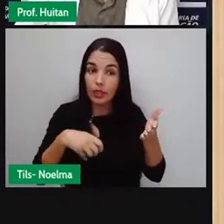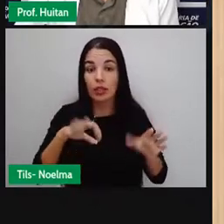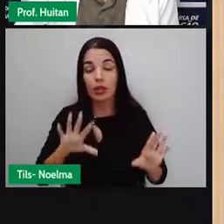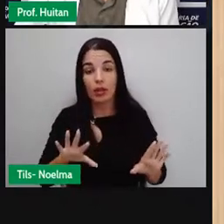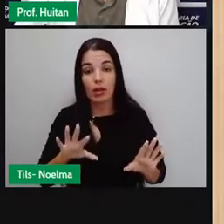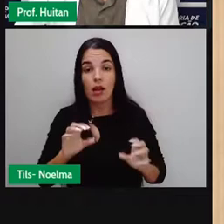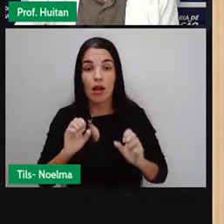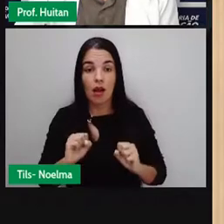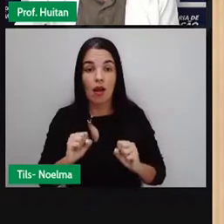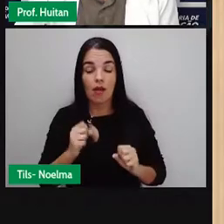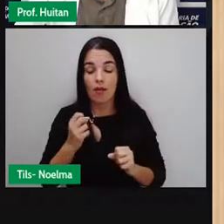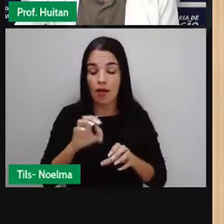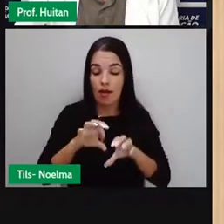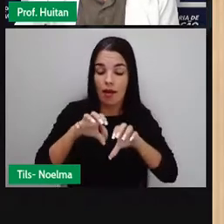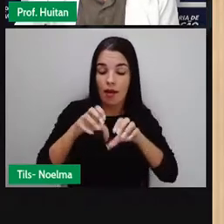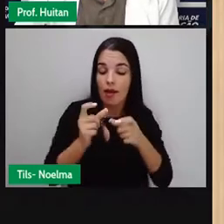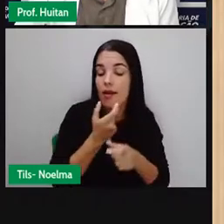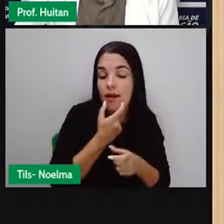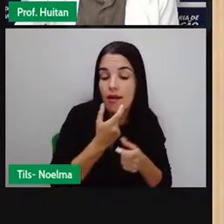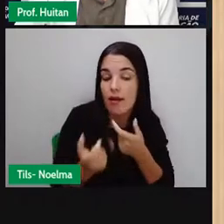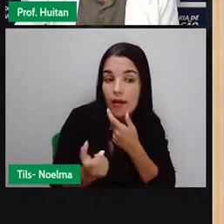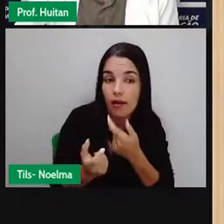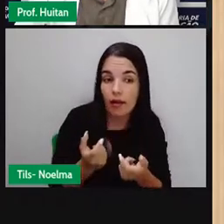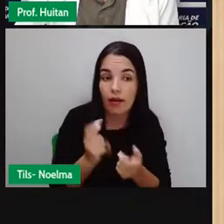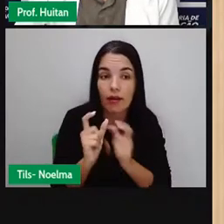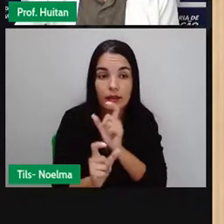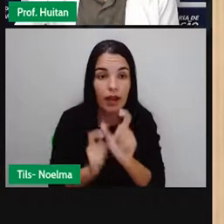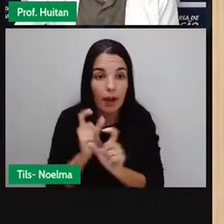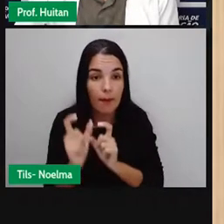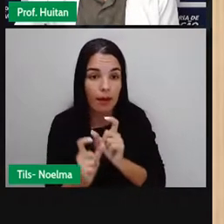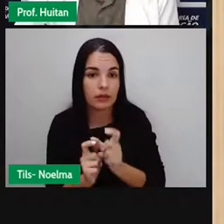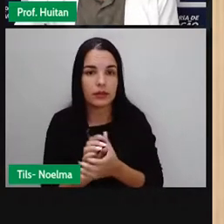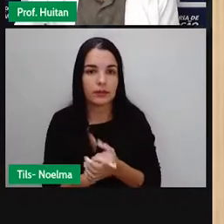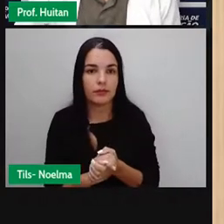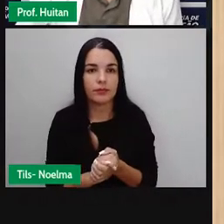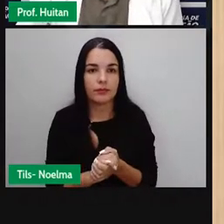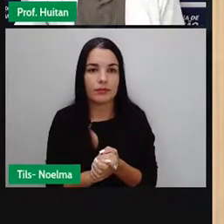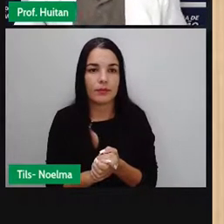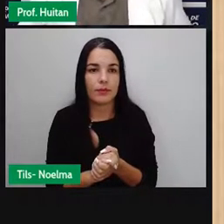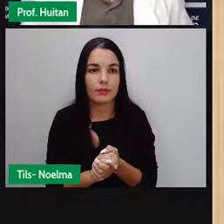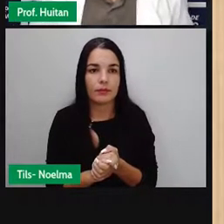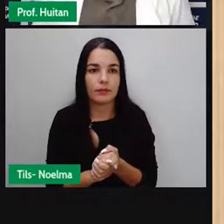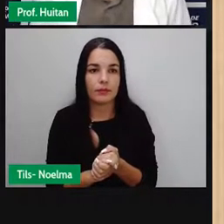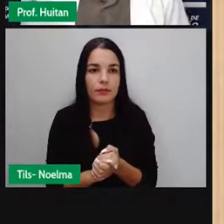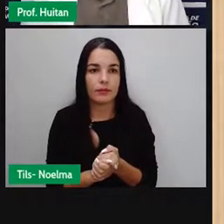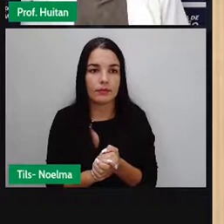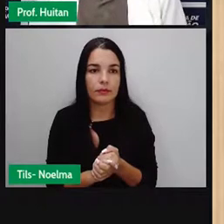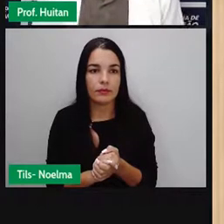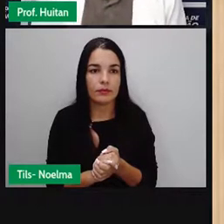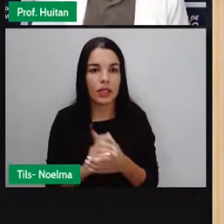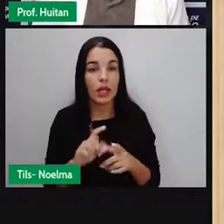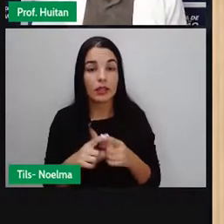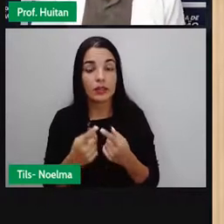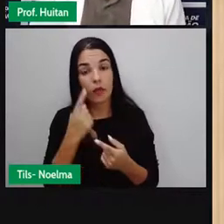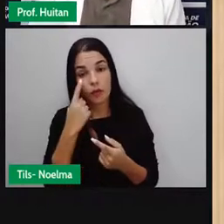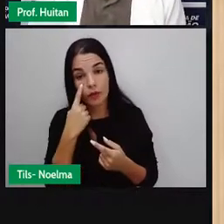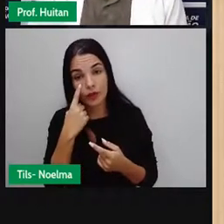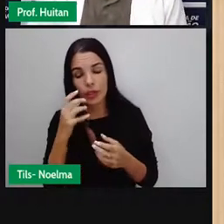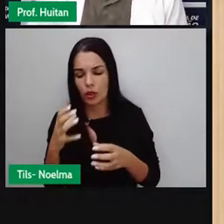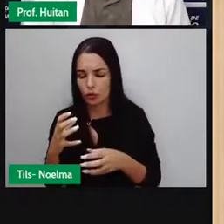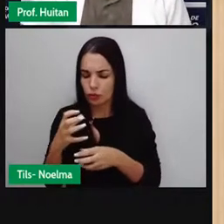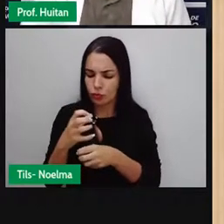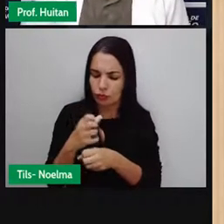ou formal, certo? Então, essa questão de juntar frase,